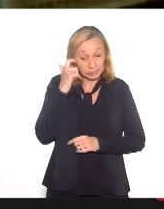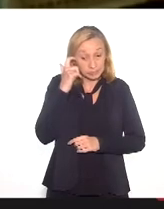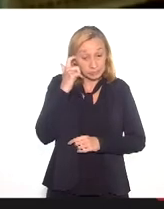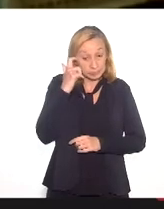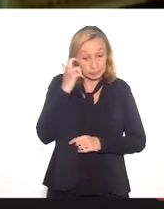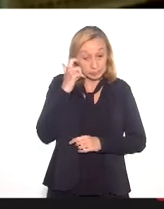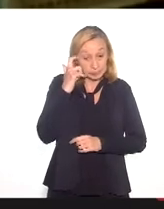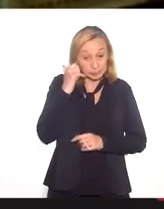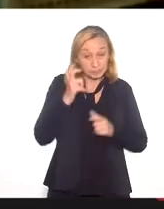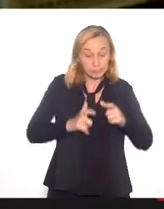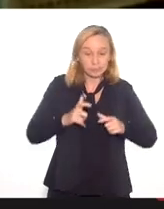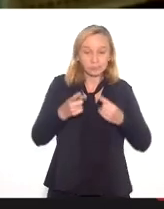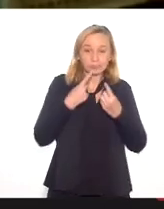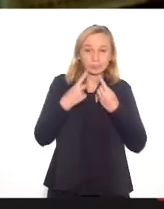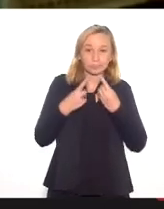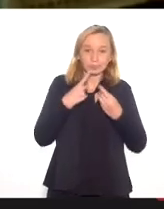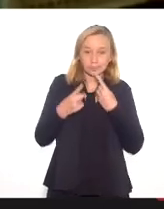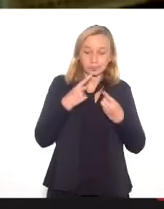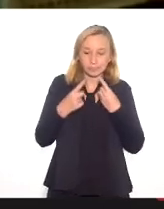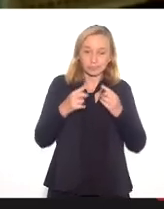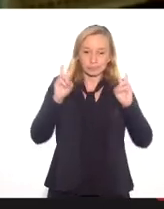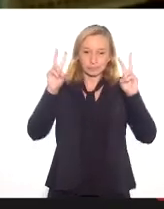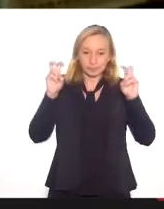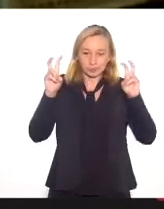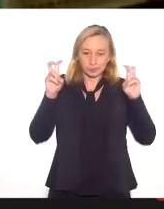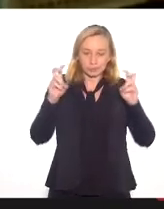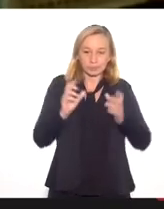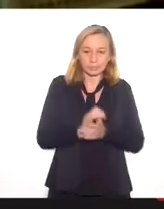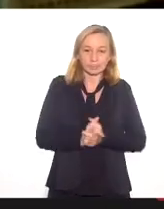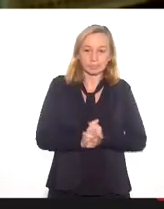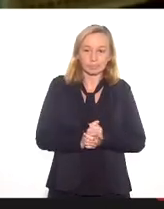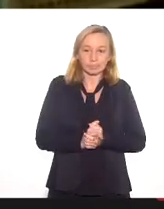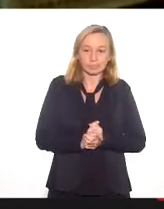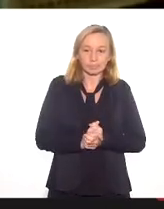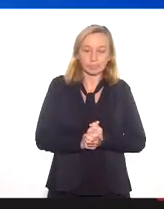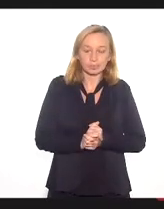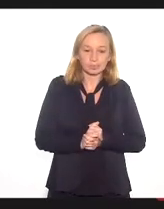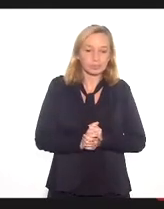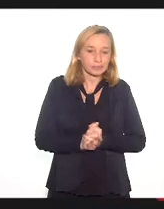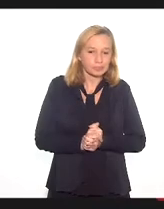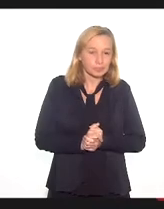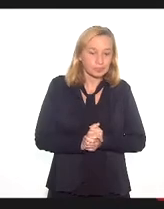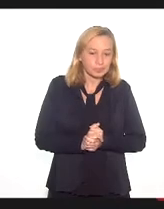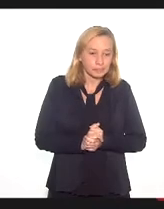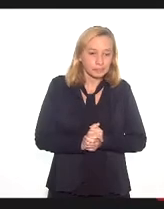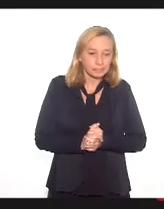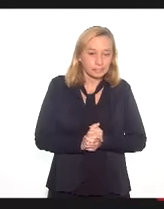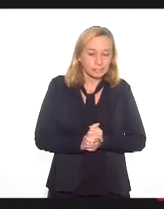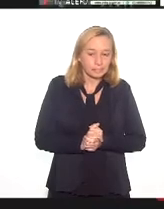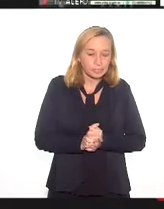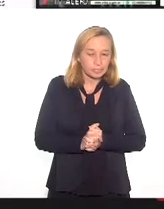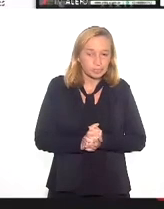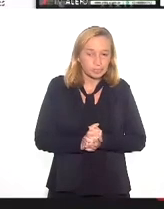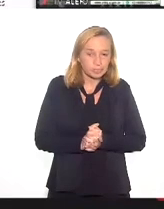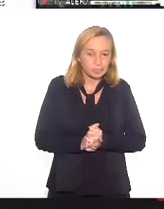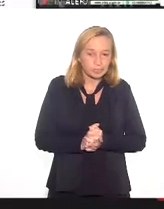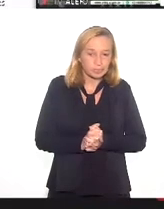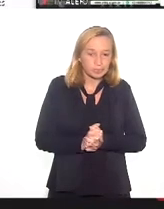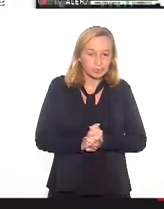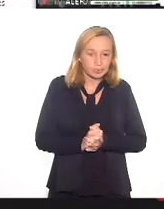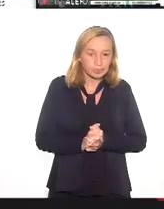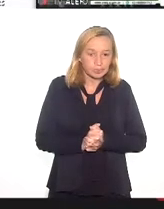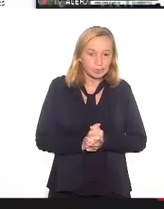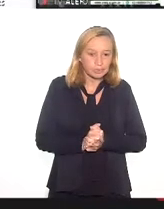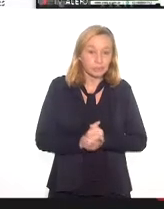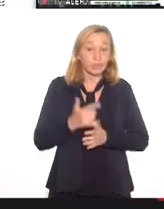onde a gente vem discutindo muito a questão dos determinantes sociais e a... acho que